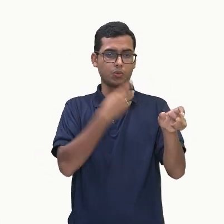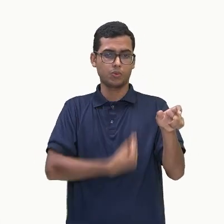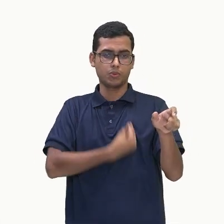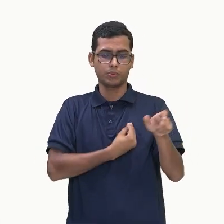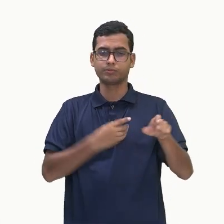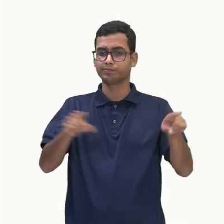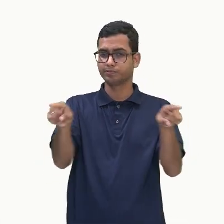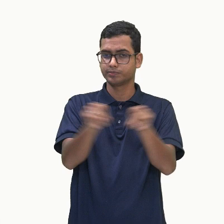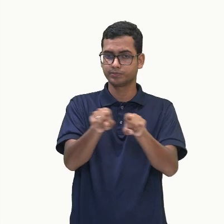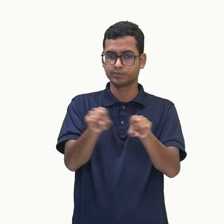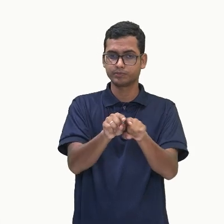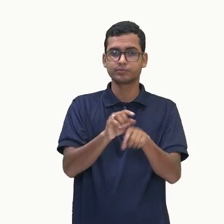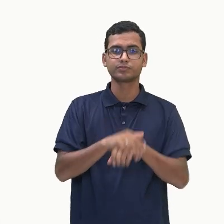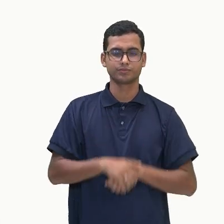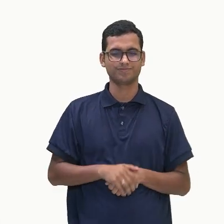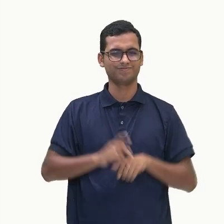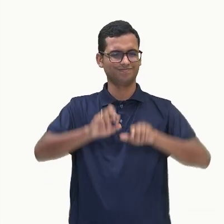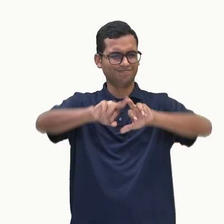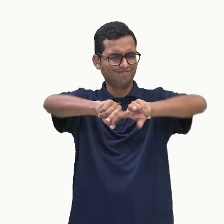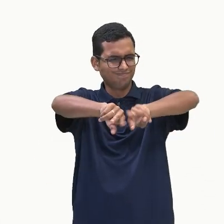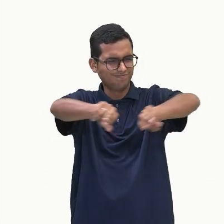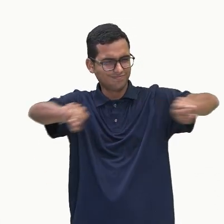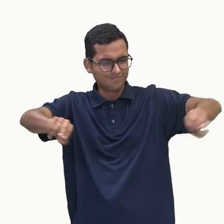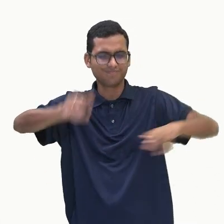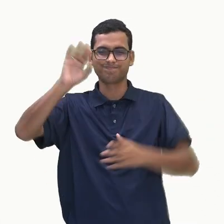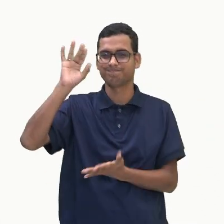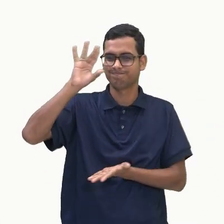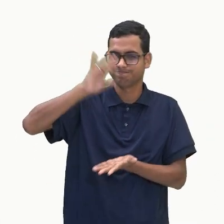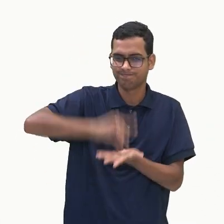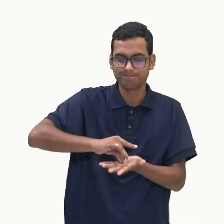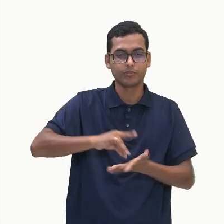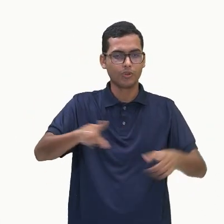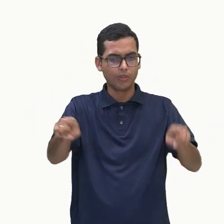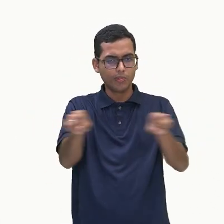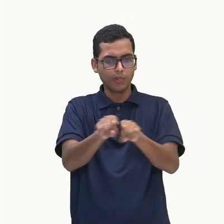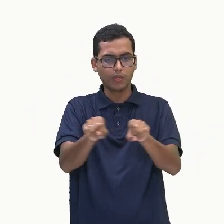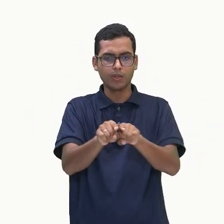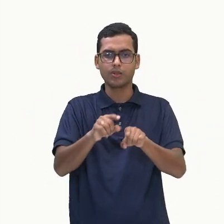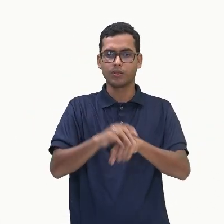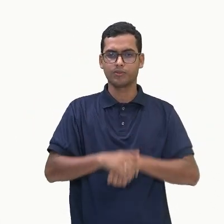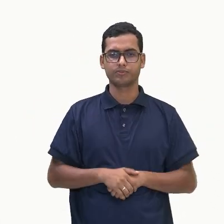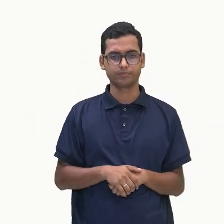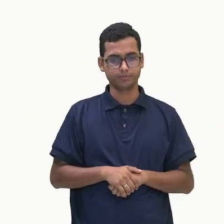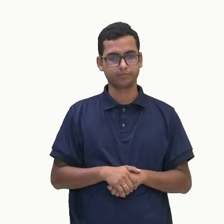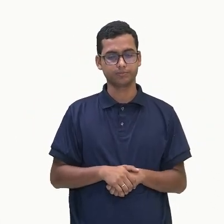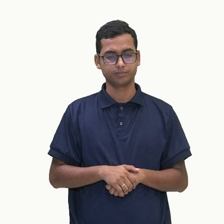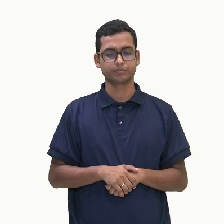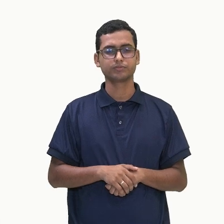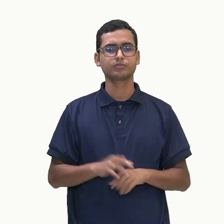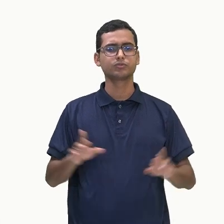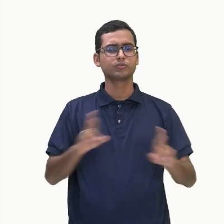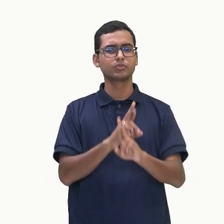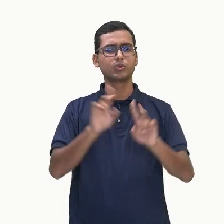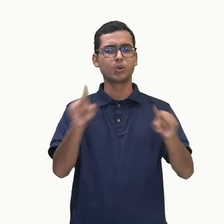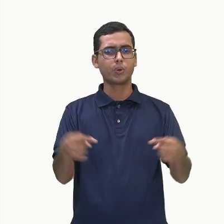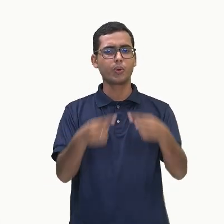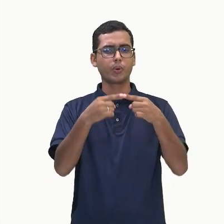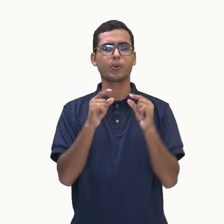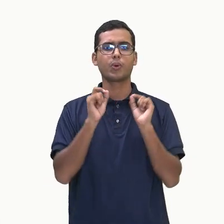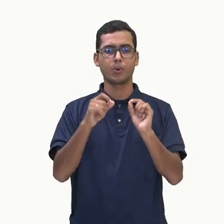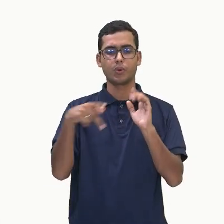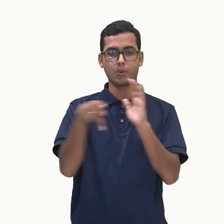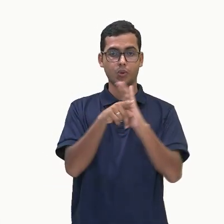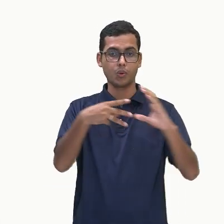vivos. Eles são muito diversos entre si, né? E essa complexidade, ela está relacionada ali que a